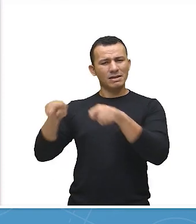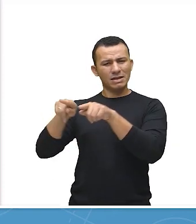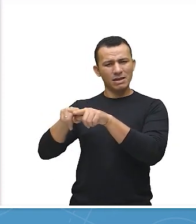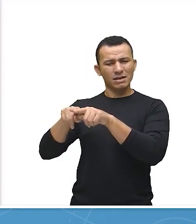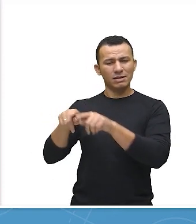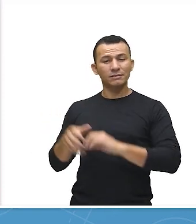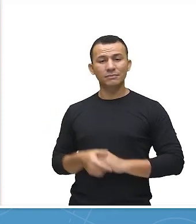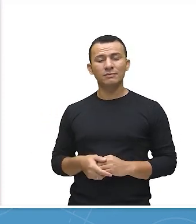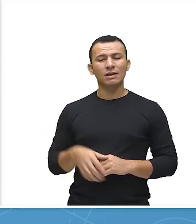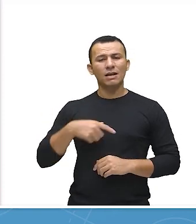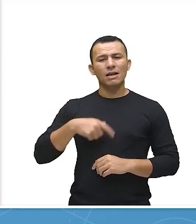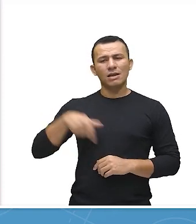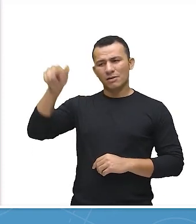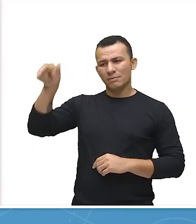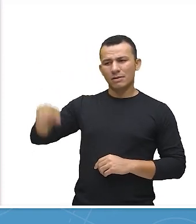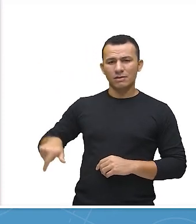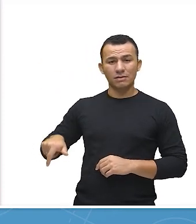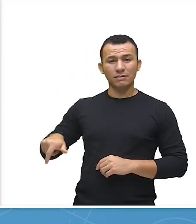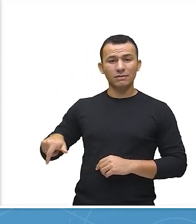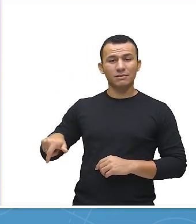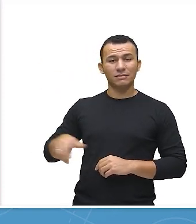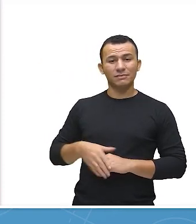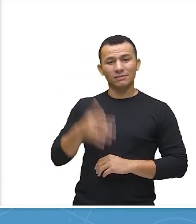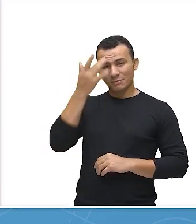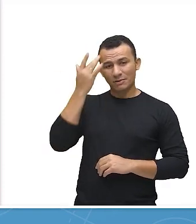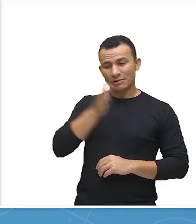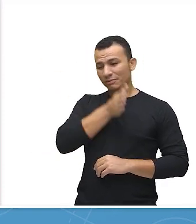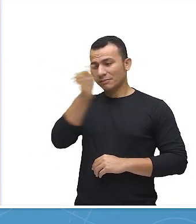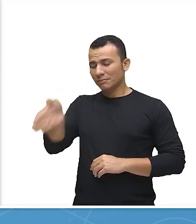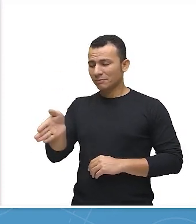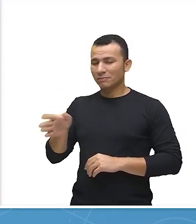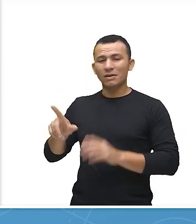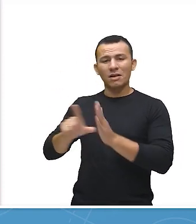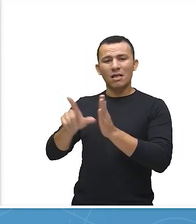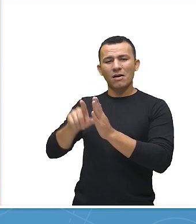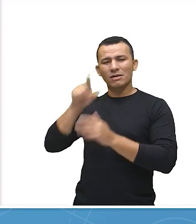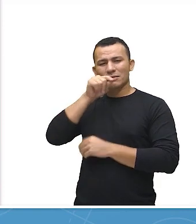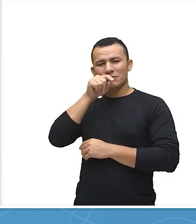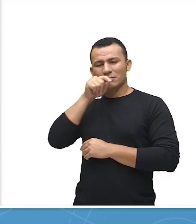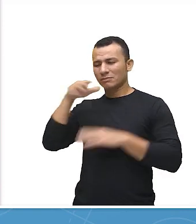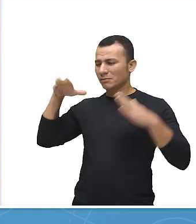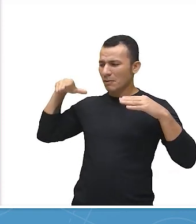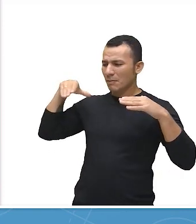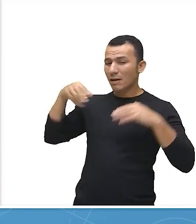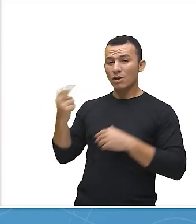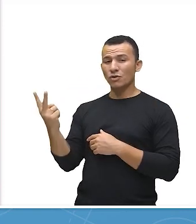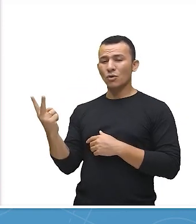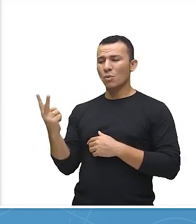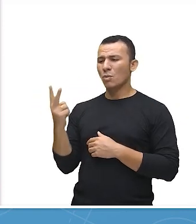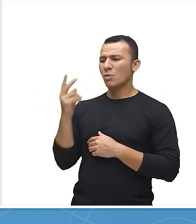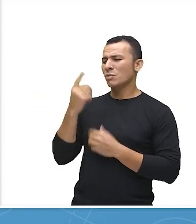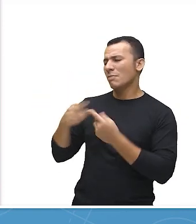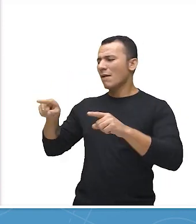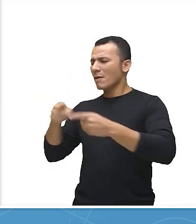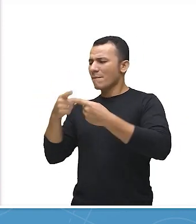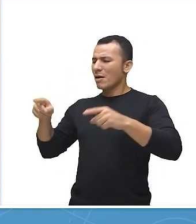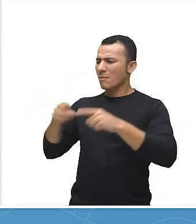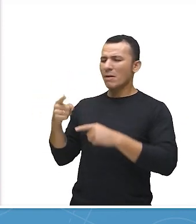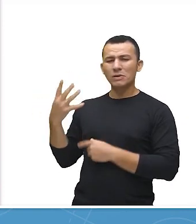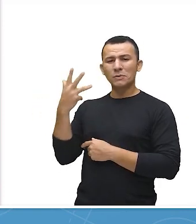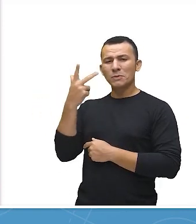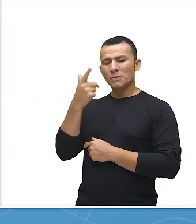faz intertextualidade com a oração do Pai Nosso. Como exemplo, a frase satélite nosso de cada dia lembra o trecho da oração do Pai Nosso, o